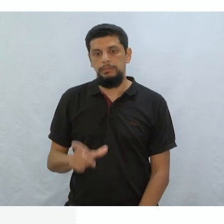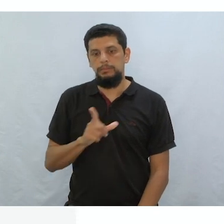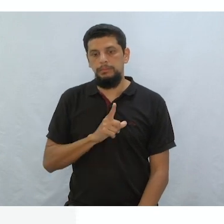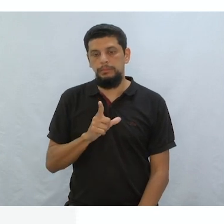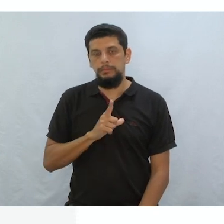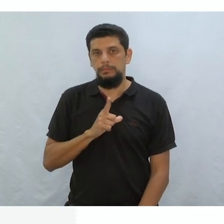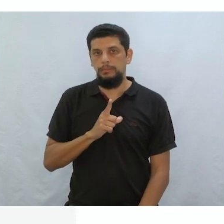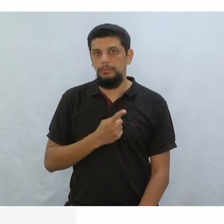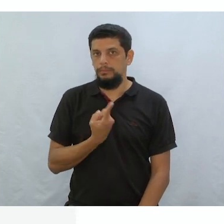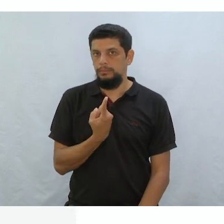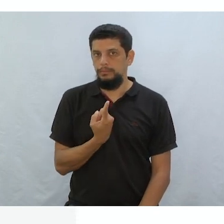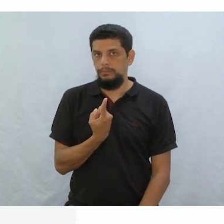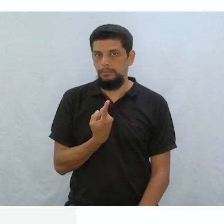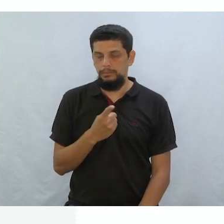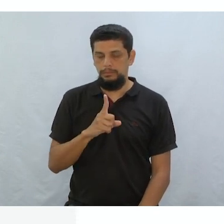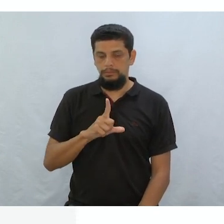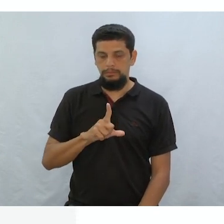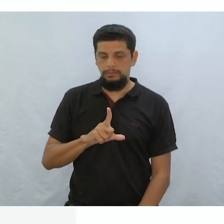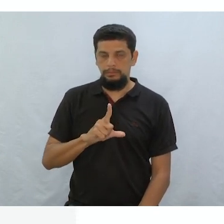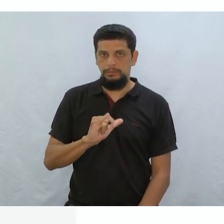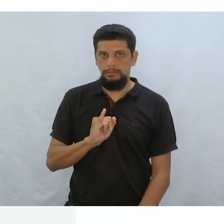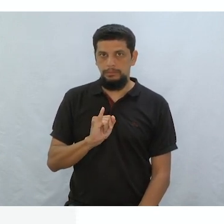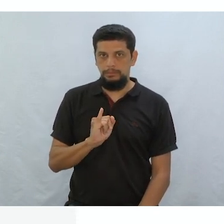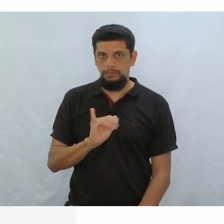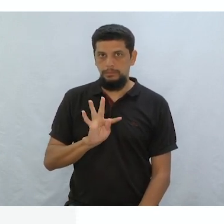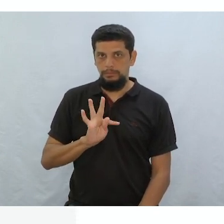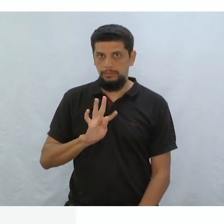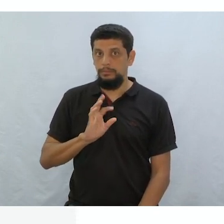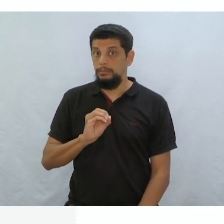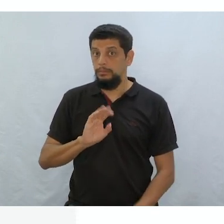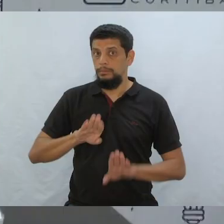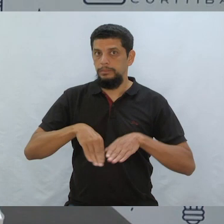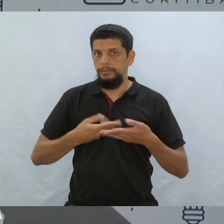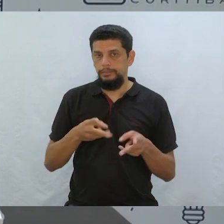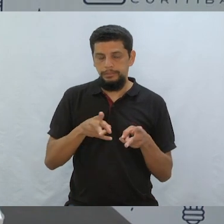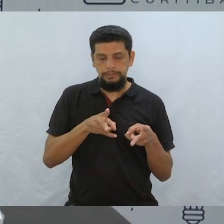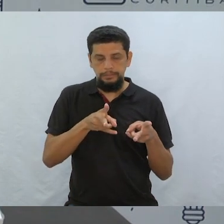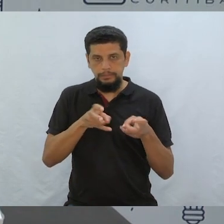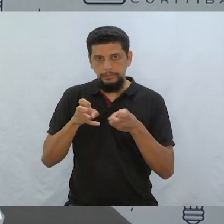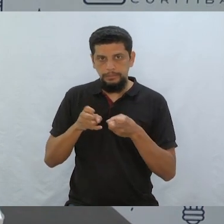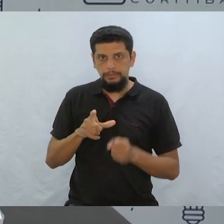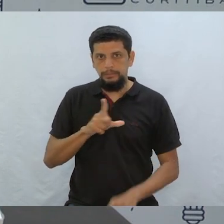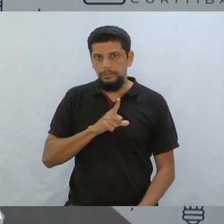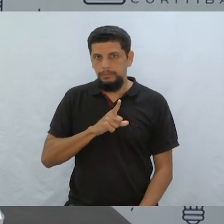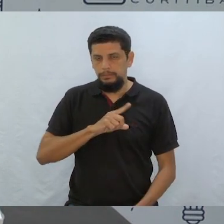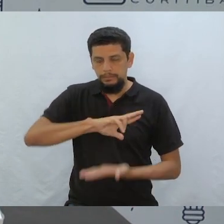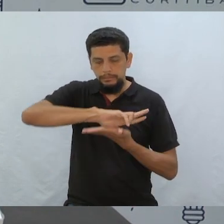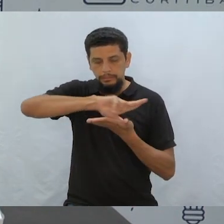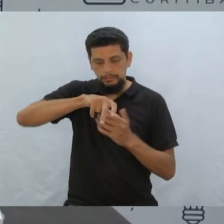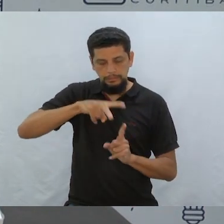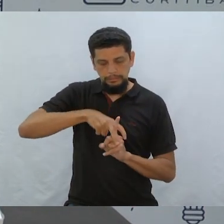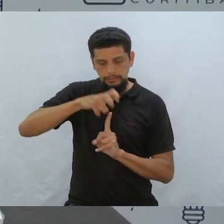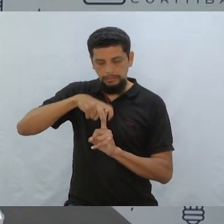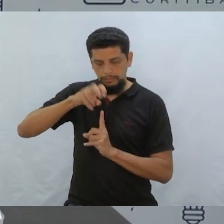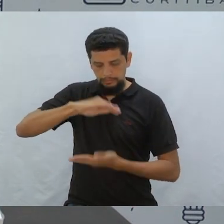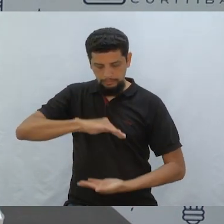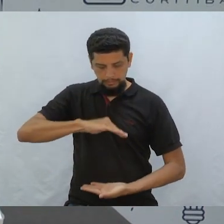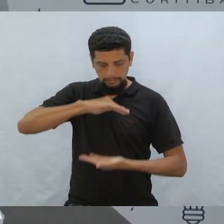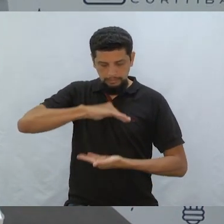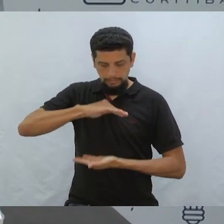Que cabe o líquido dentro com 1 litro. Então, observe que nós temos vários recipientes em